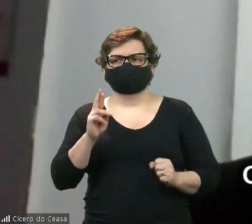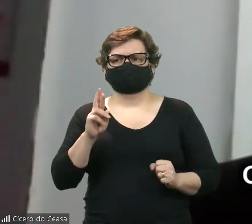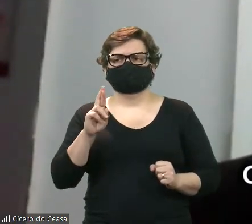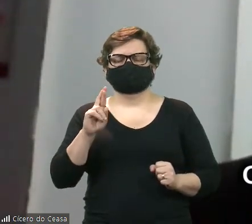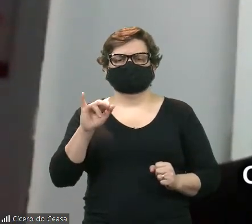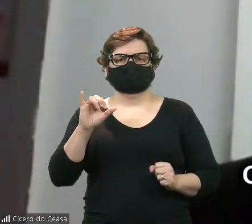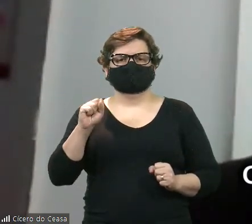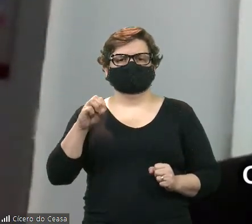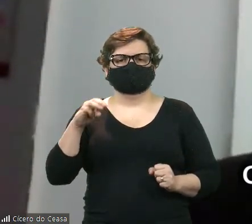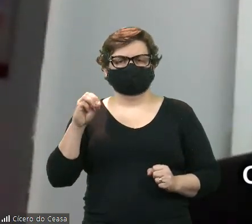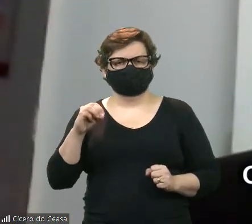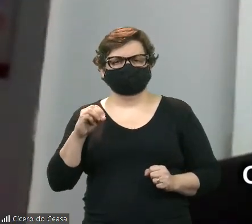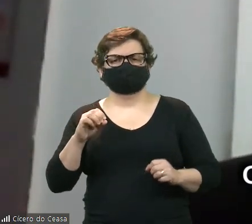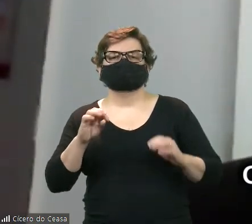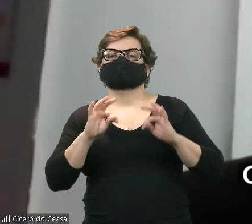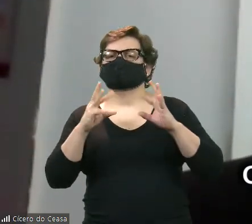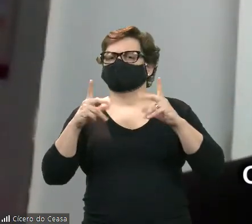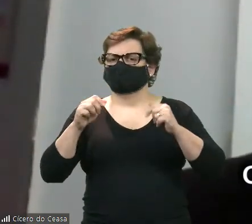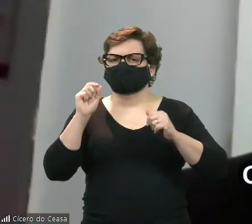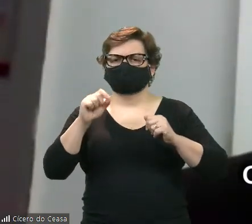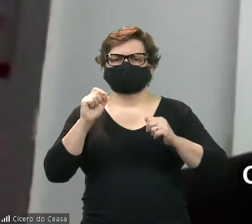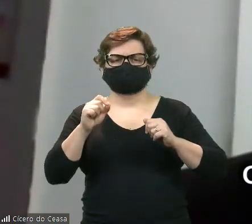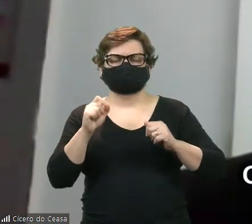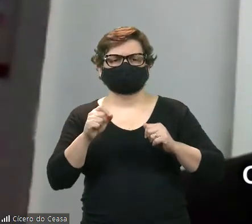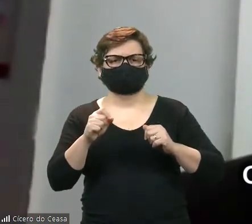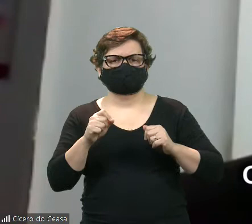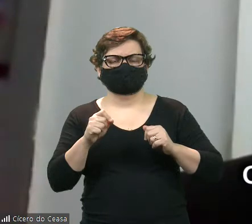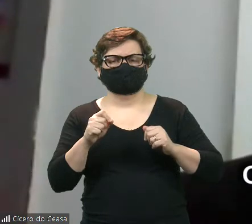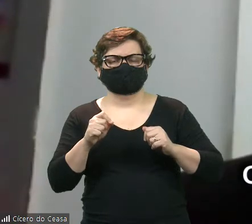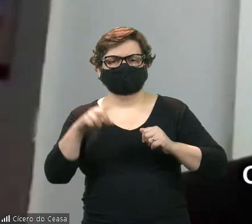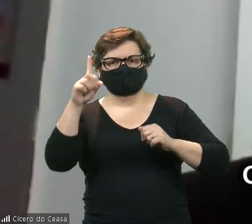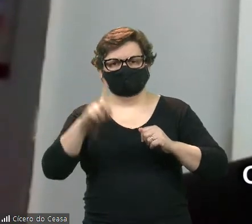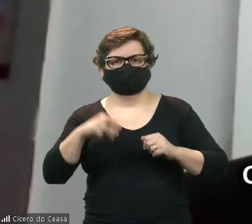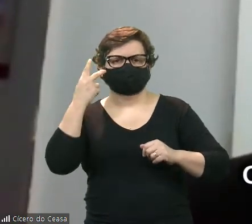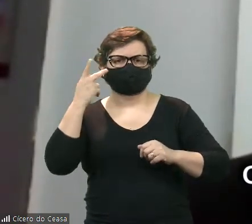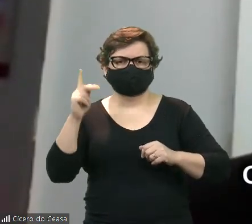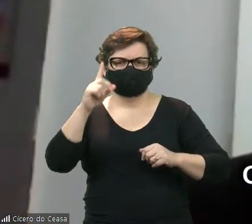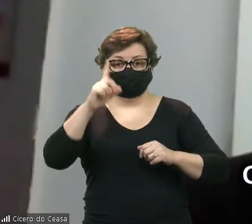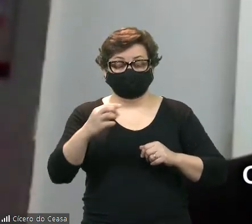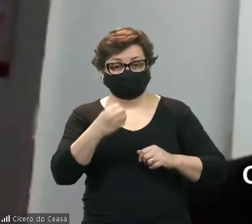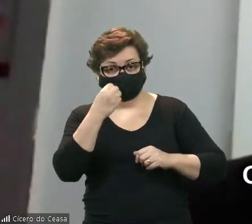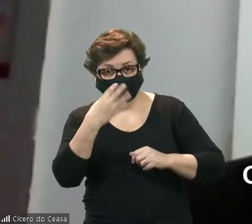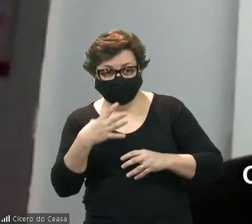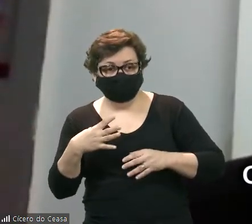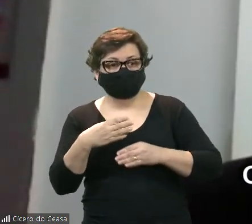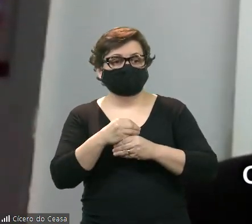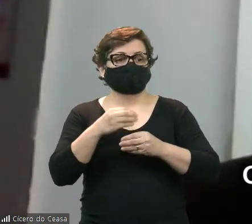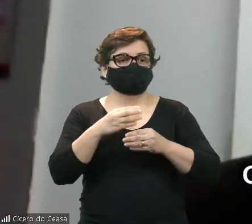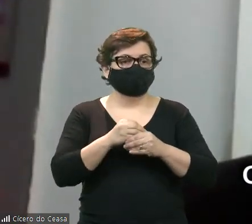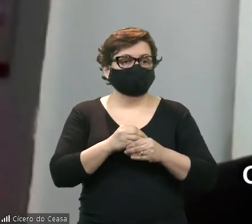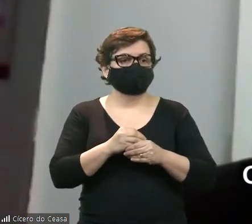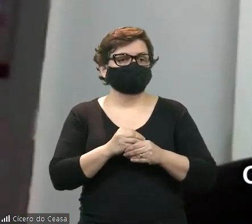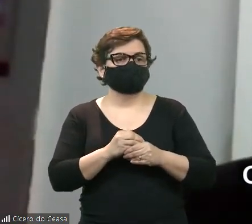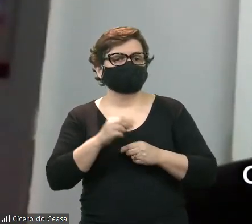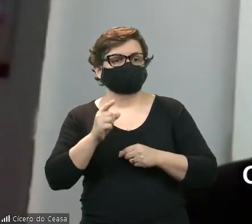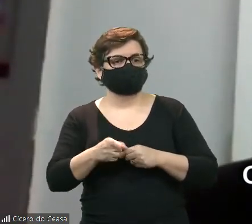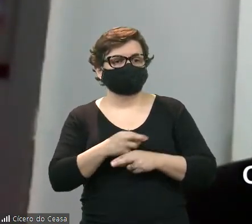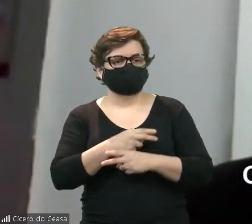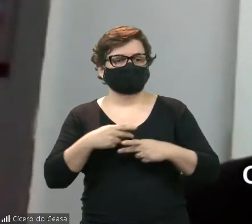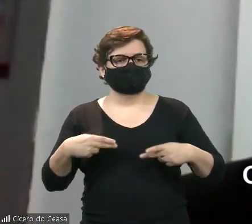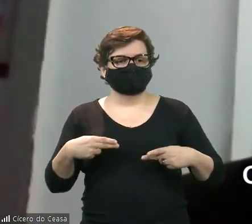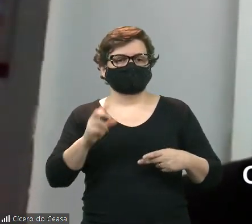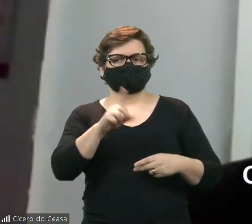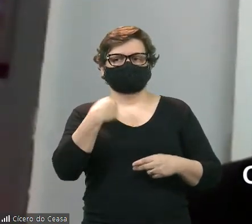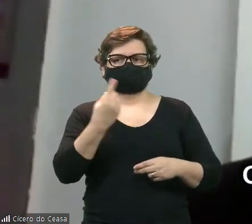Então, todo projeto, tudo que vir a beneficiar, a somar nessa questão